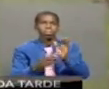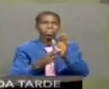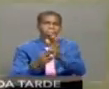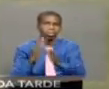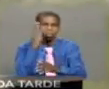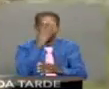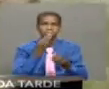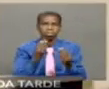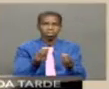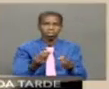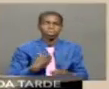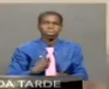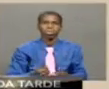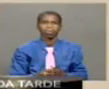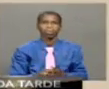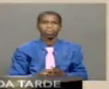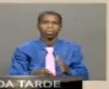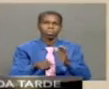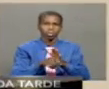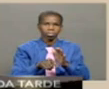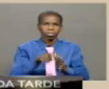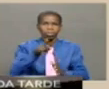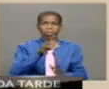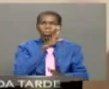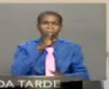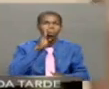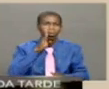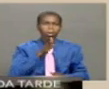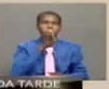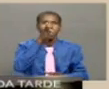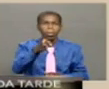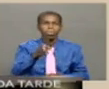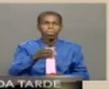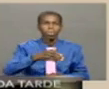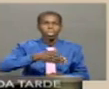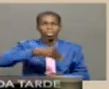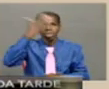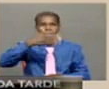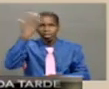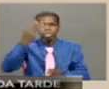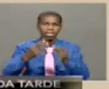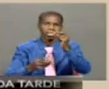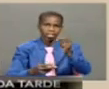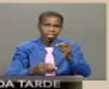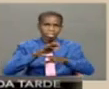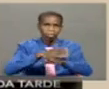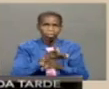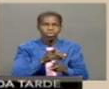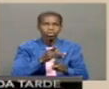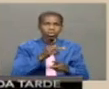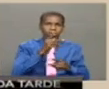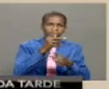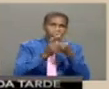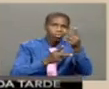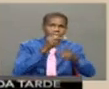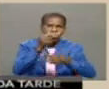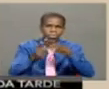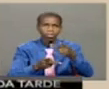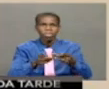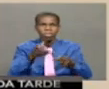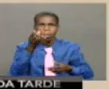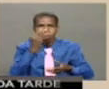visitar, passaram duas ou três noites ali no Bico de Angola, desfrutarem um bocadinho da nossa fauna, da nossa floresta, do nosso ambiente e,